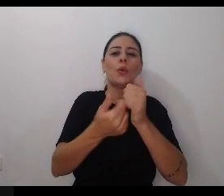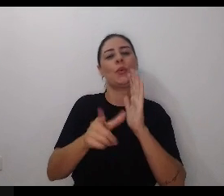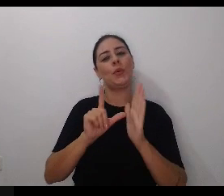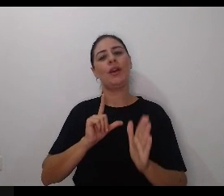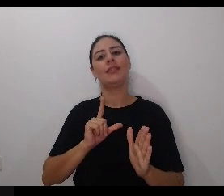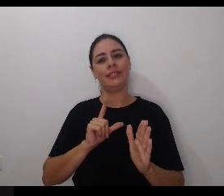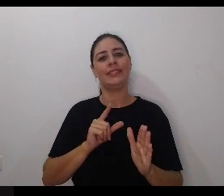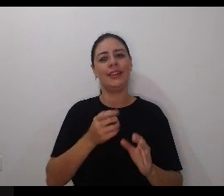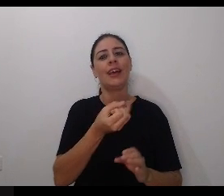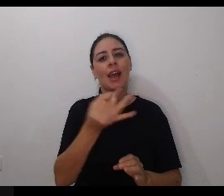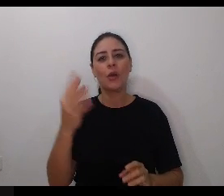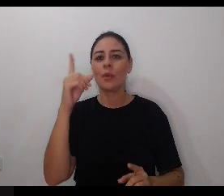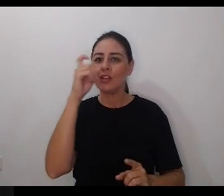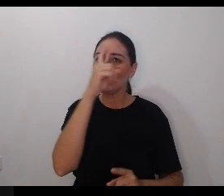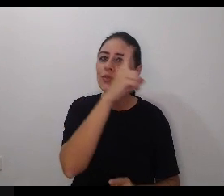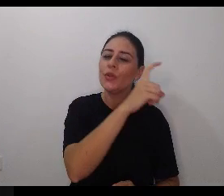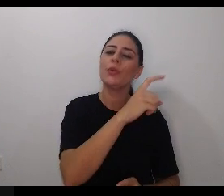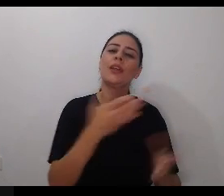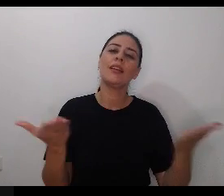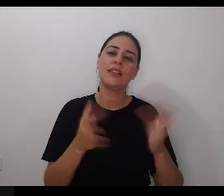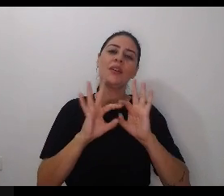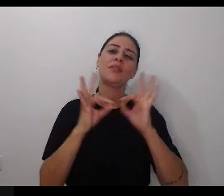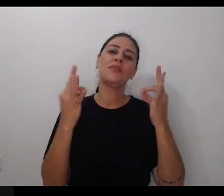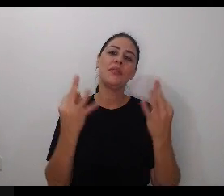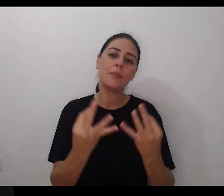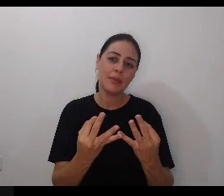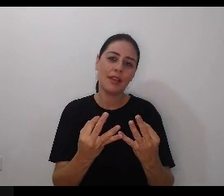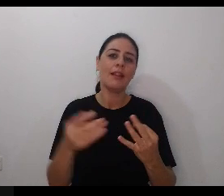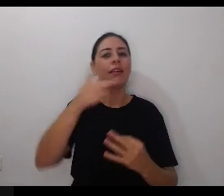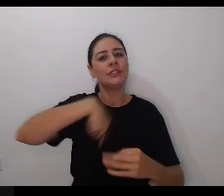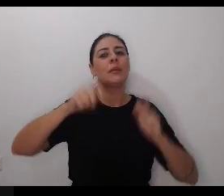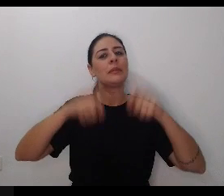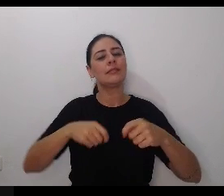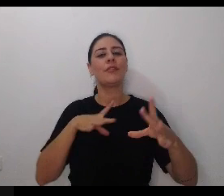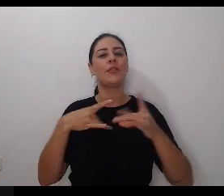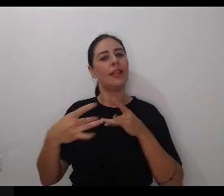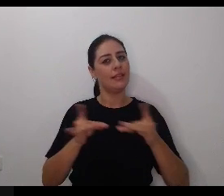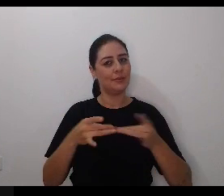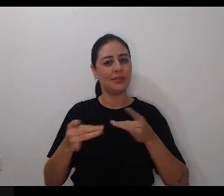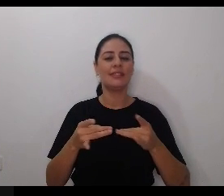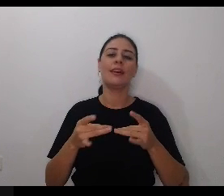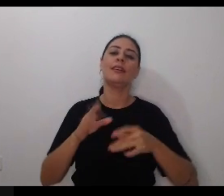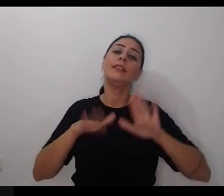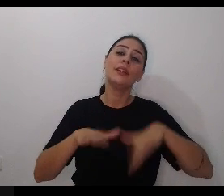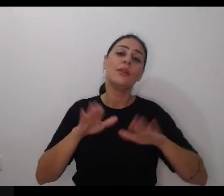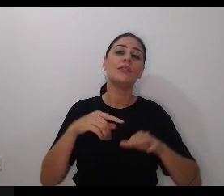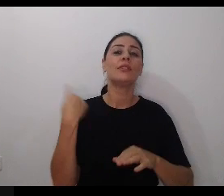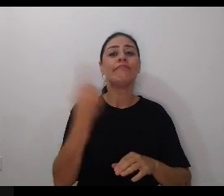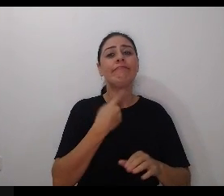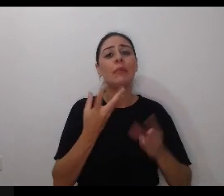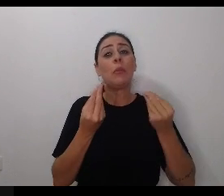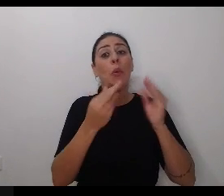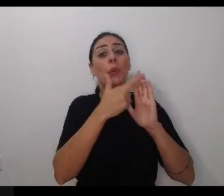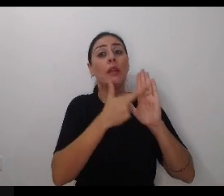acontecendo com todo o apoio que se tinha antes, né? Muitas dificuldades estão acontecendo na rotina das famílias,